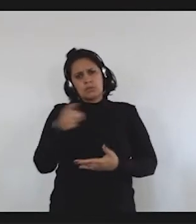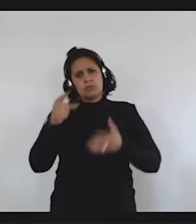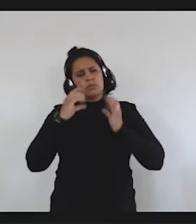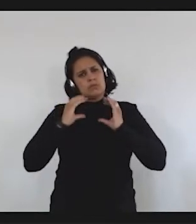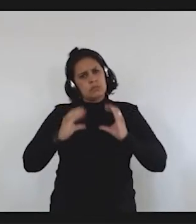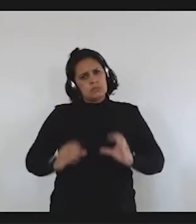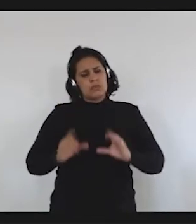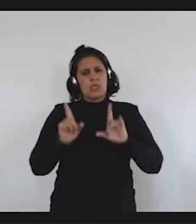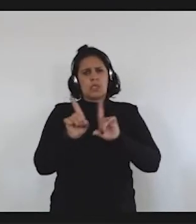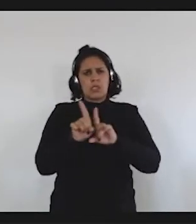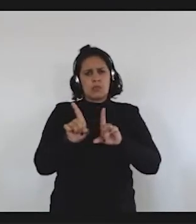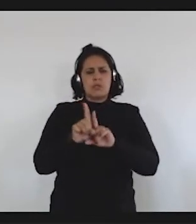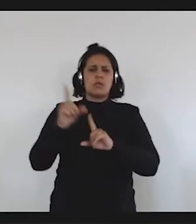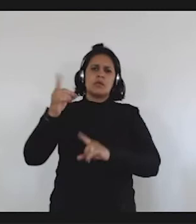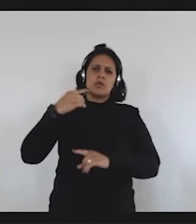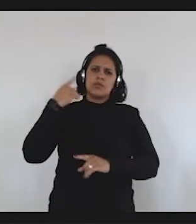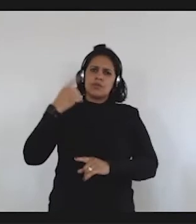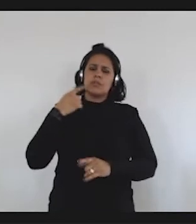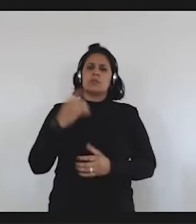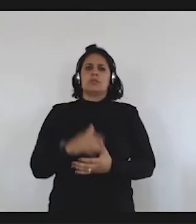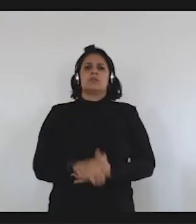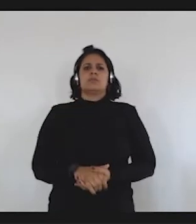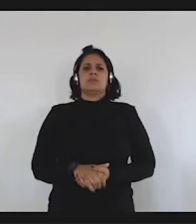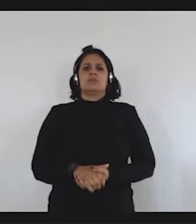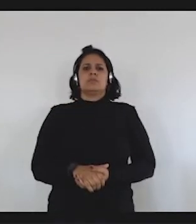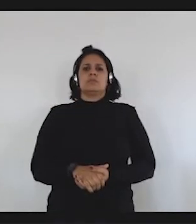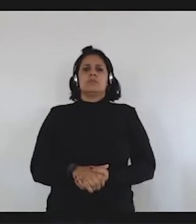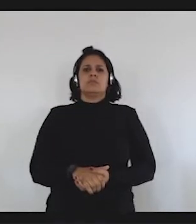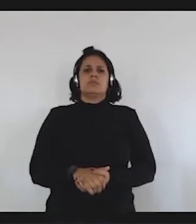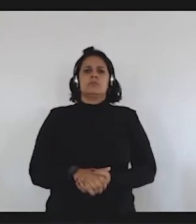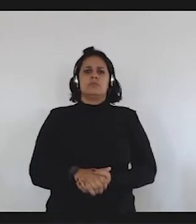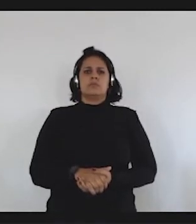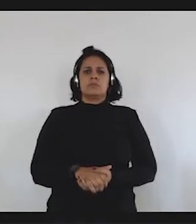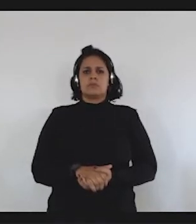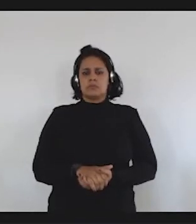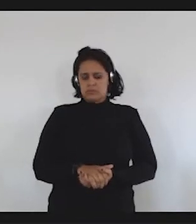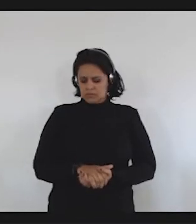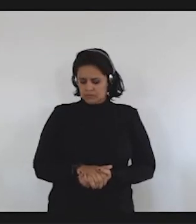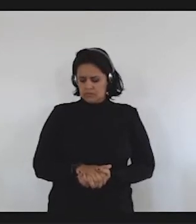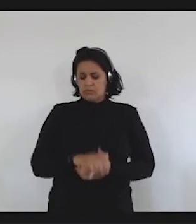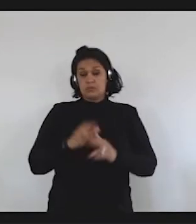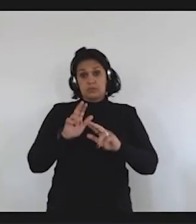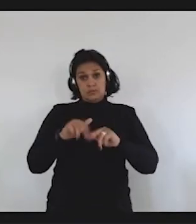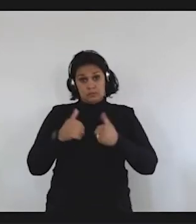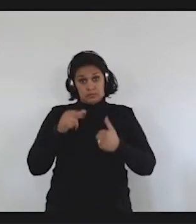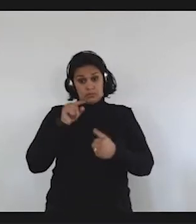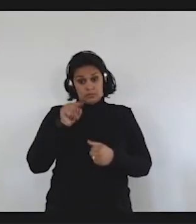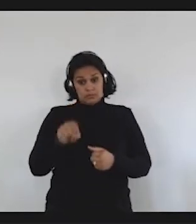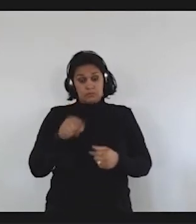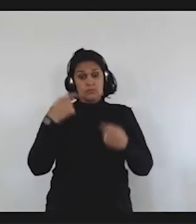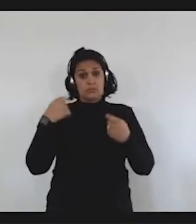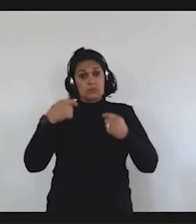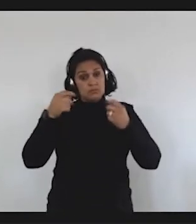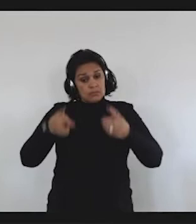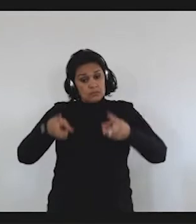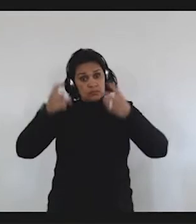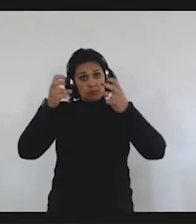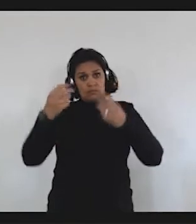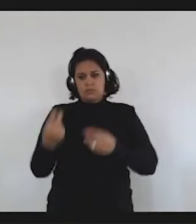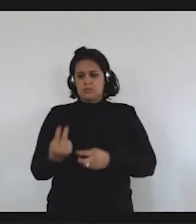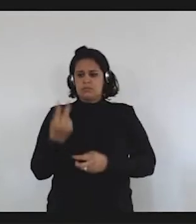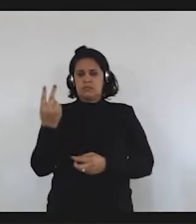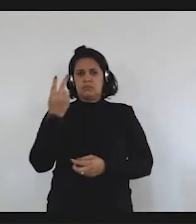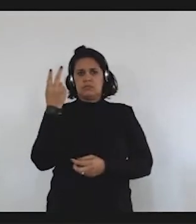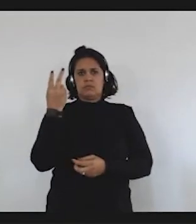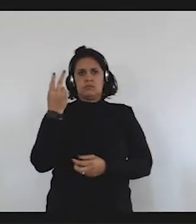advocacia para que essas prerrogativas e, através dela, sejam observados aqueles caros valores